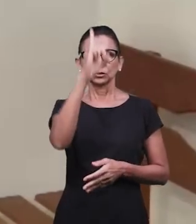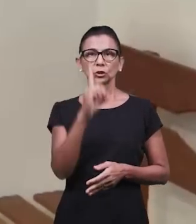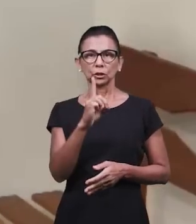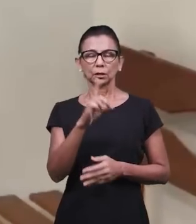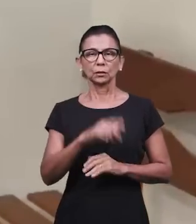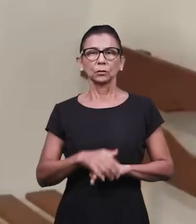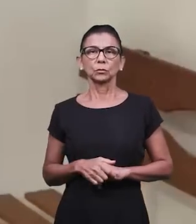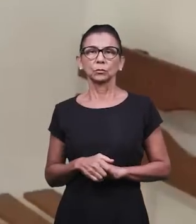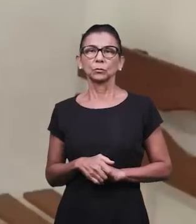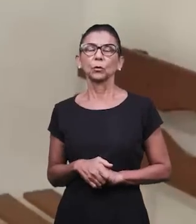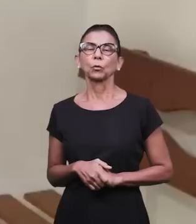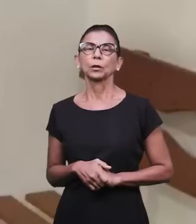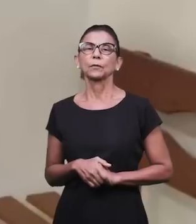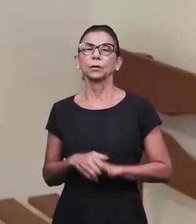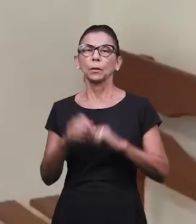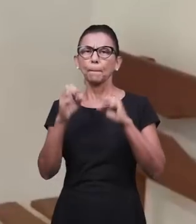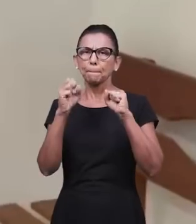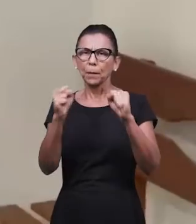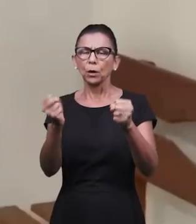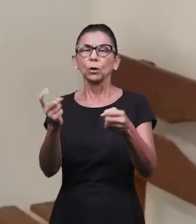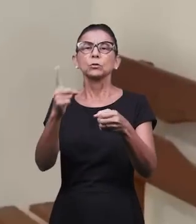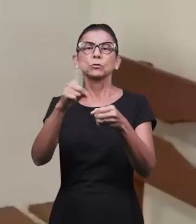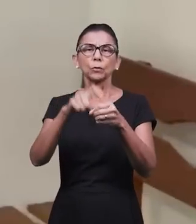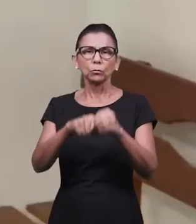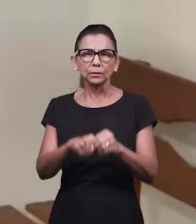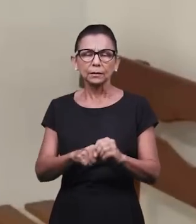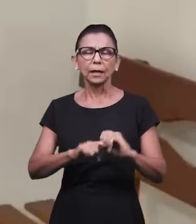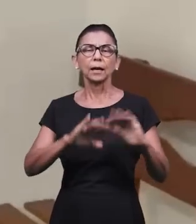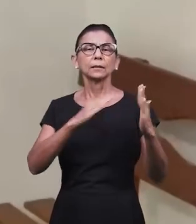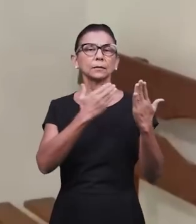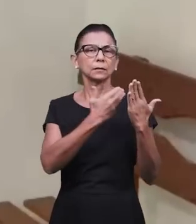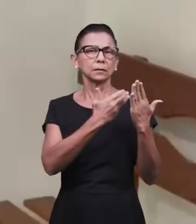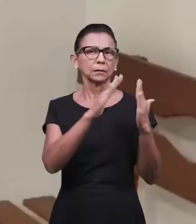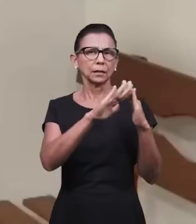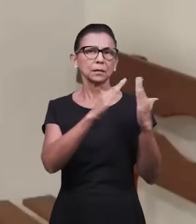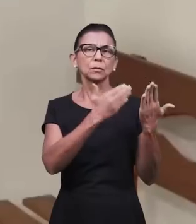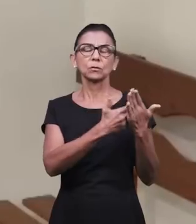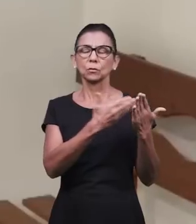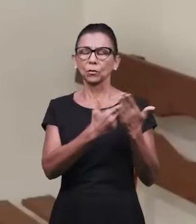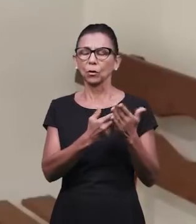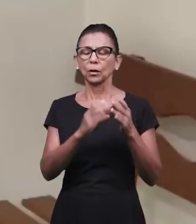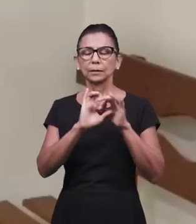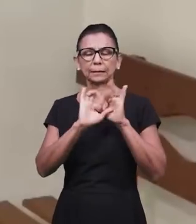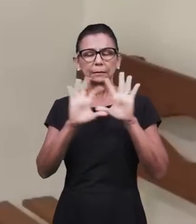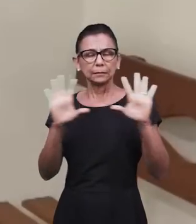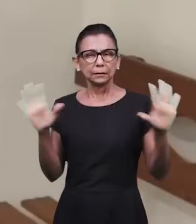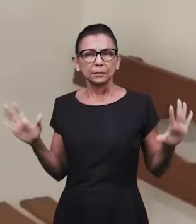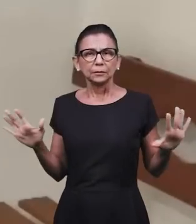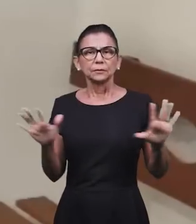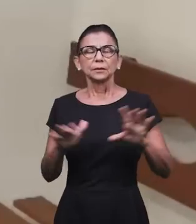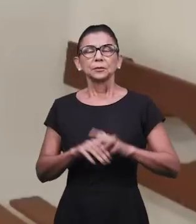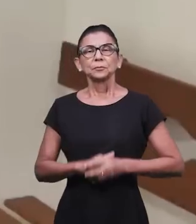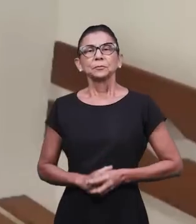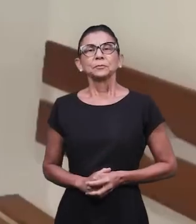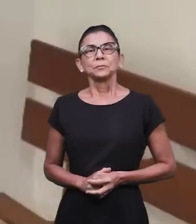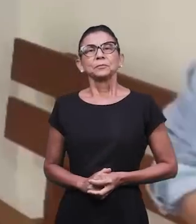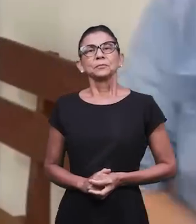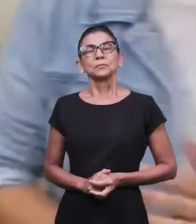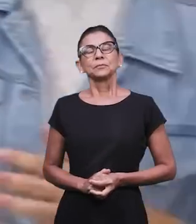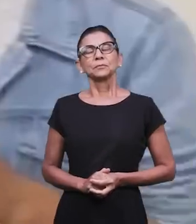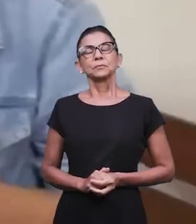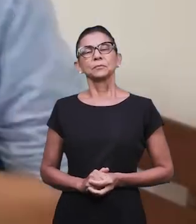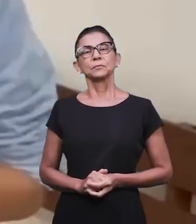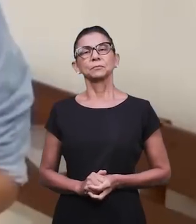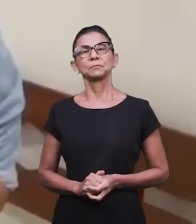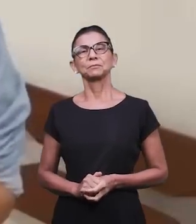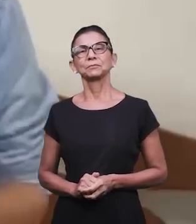se prontificou, abriu as portas para nós realizarmos outros eventos lá na escola, né? E o nome do Senhor tem sido glorificado.